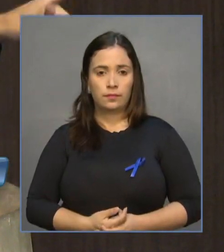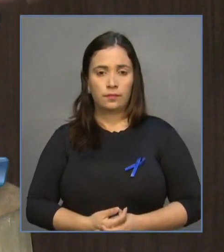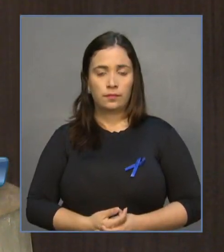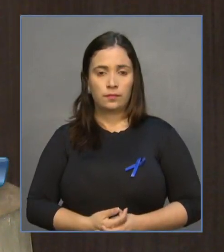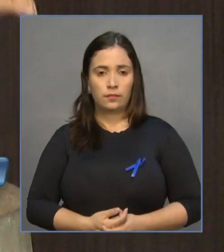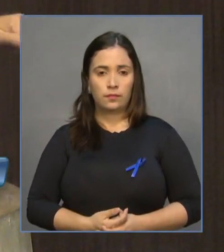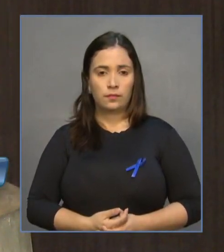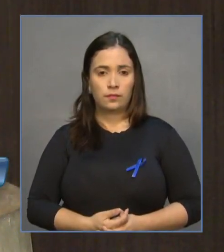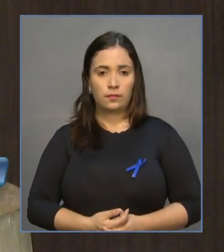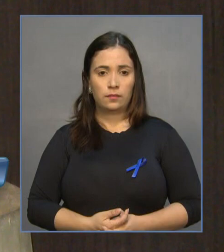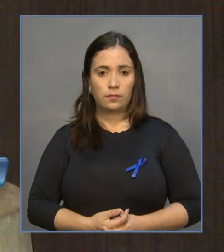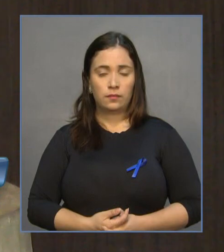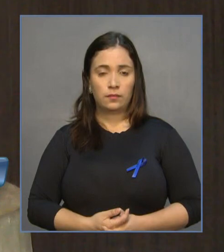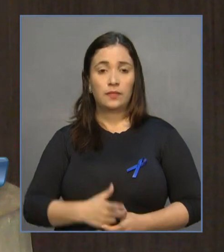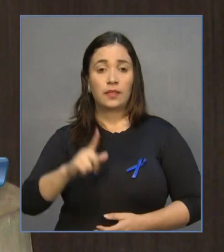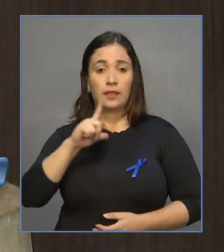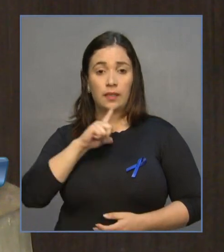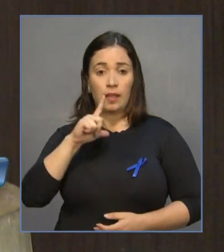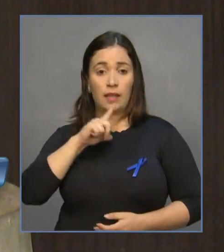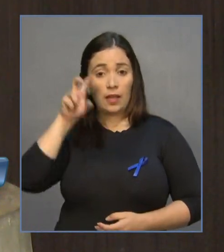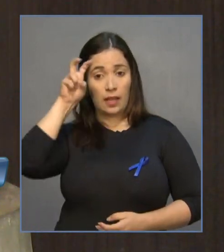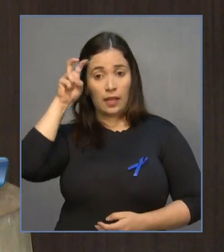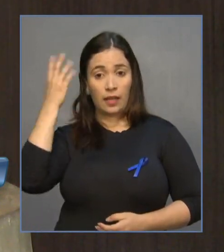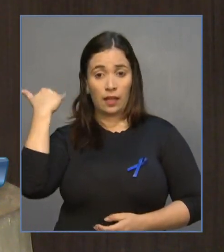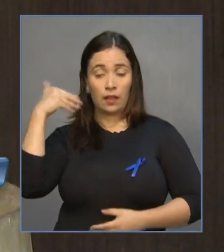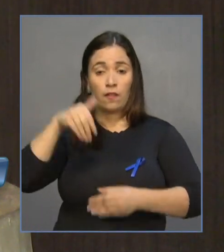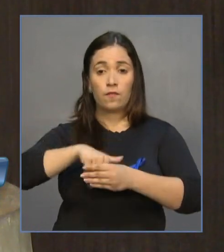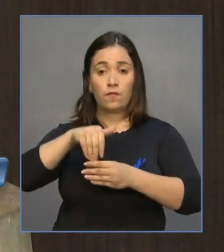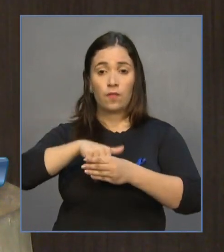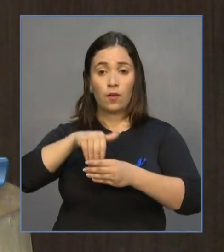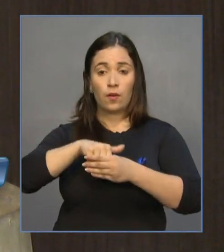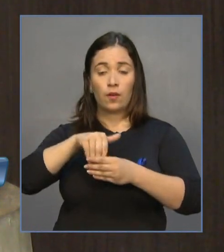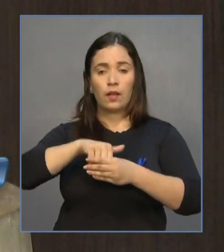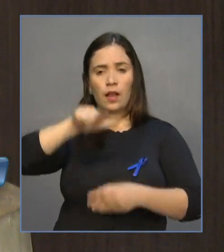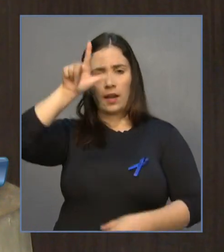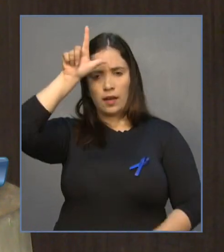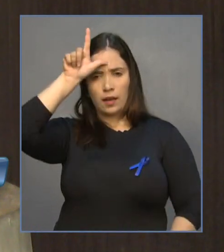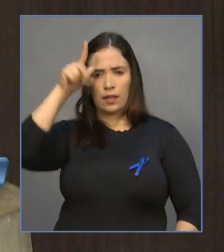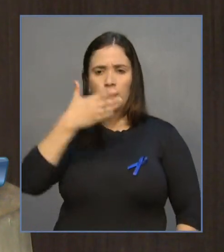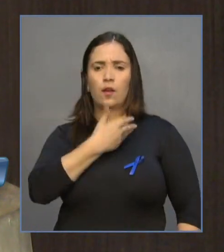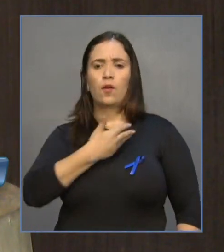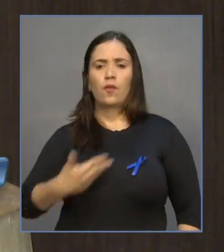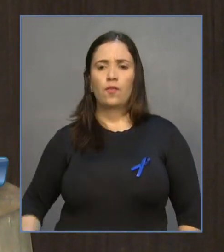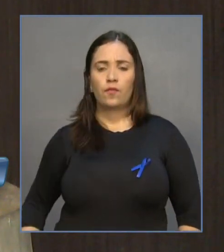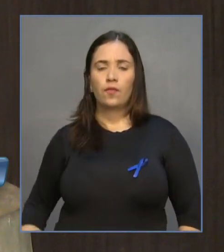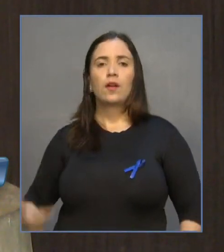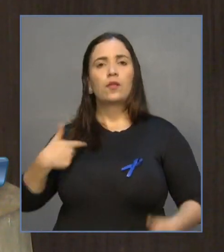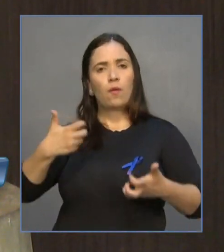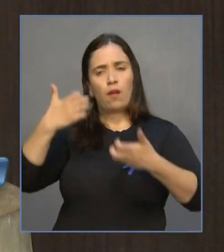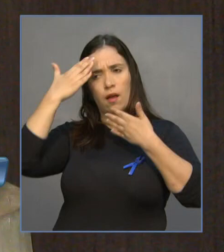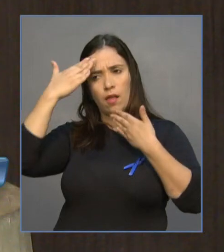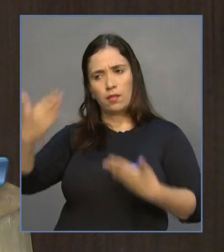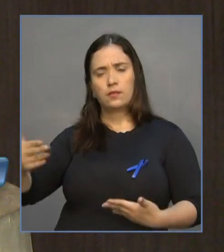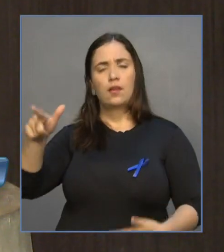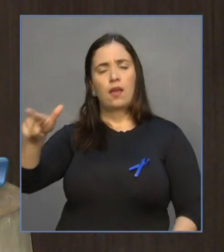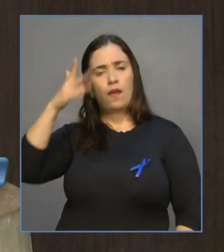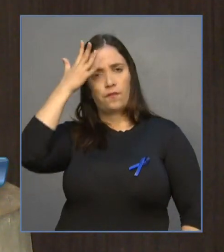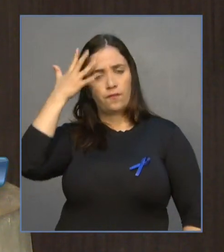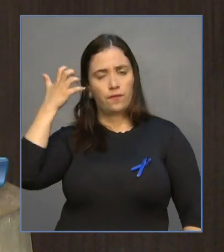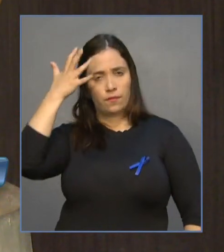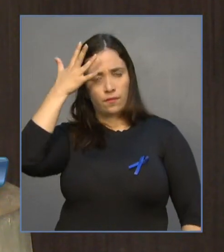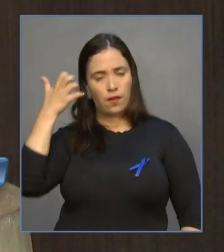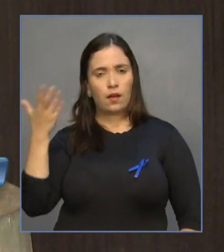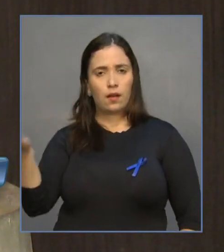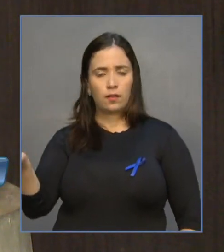já estava na pauta da quinta-feira última, o líder do governo, e aqui eu queria também agradecer ao deputado Evandro, o deputado